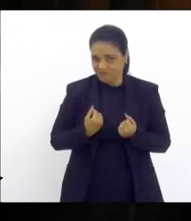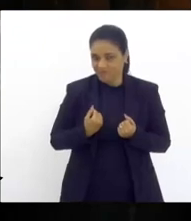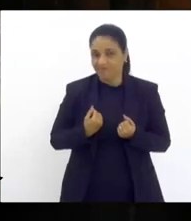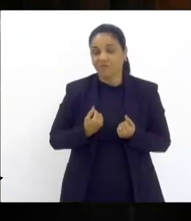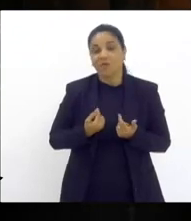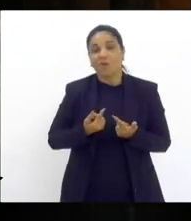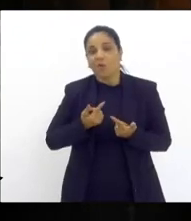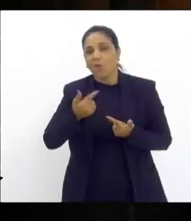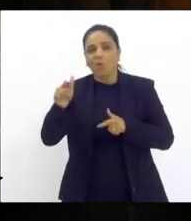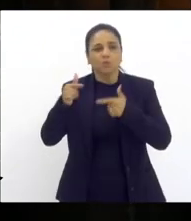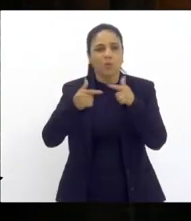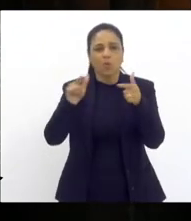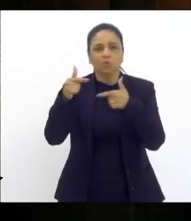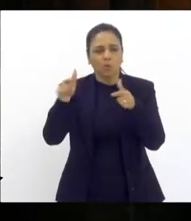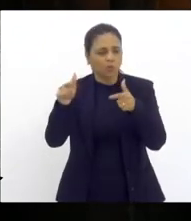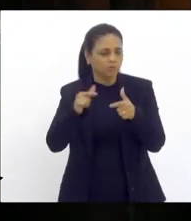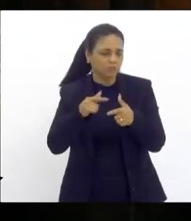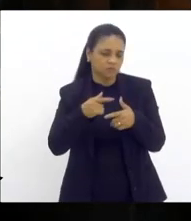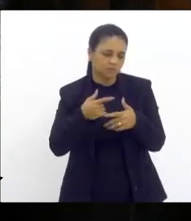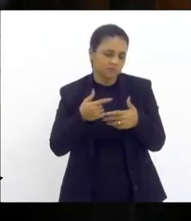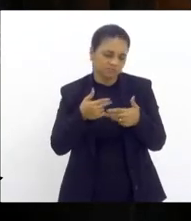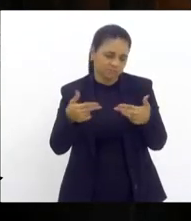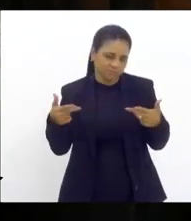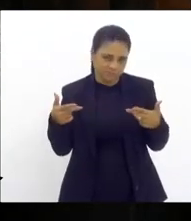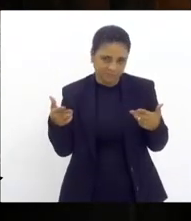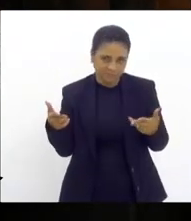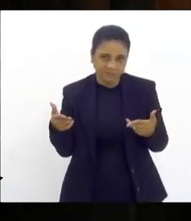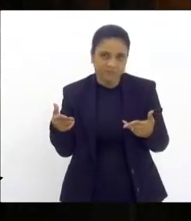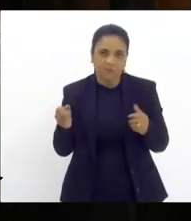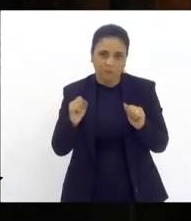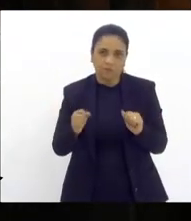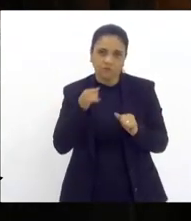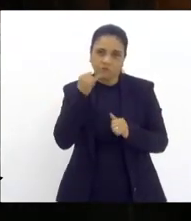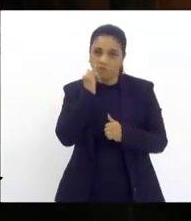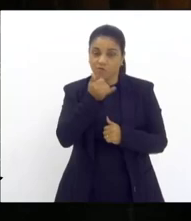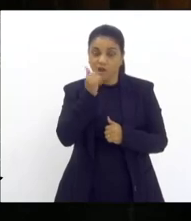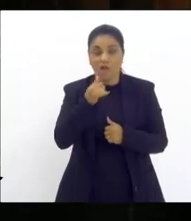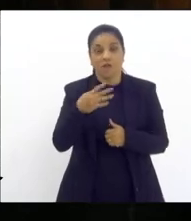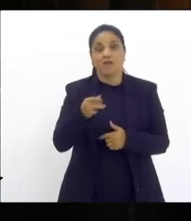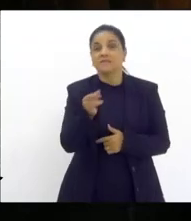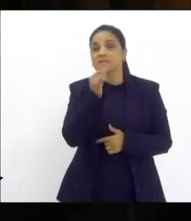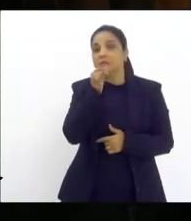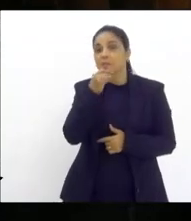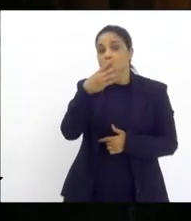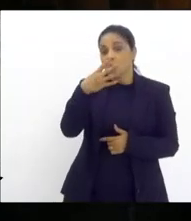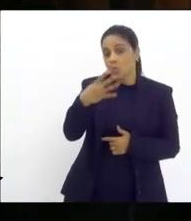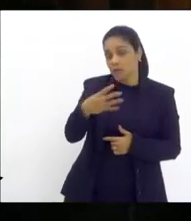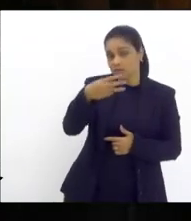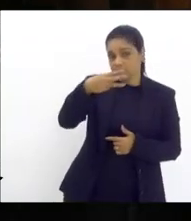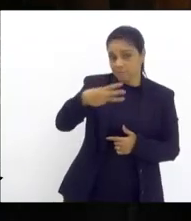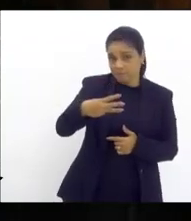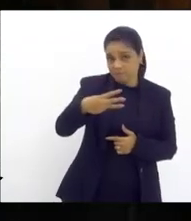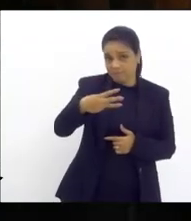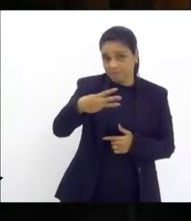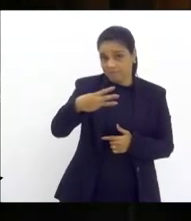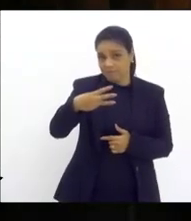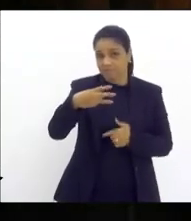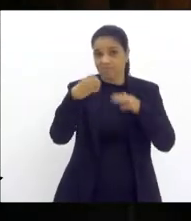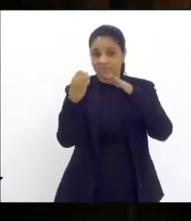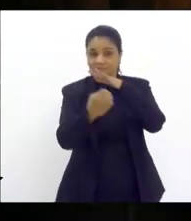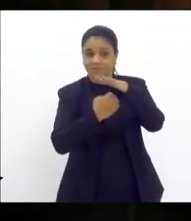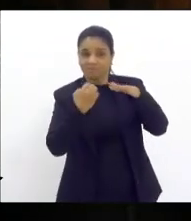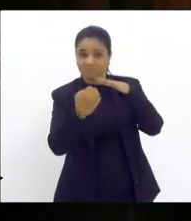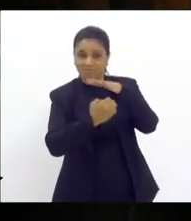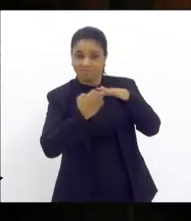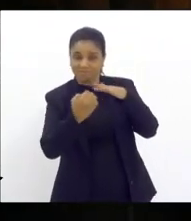outras situações aqui como por exemplo as 43 estatais que o PT criou